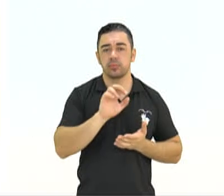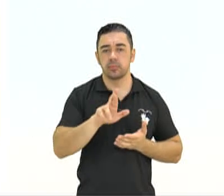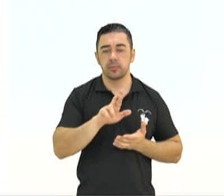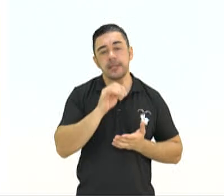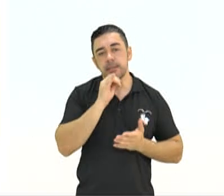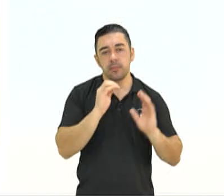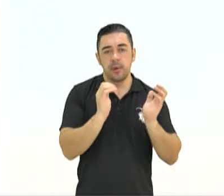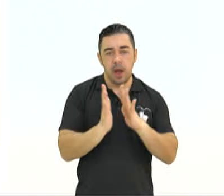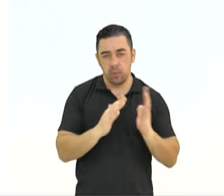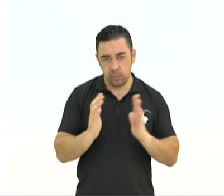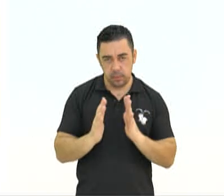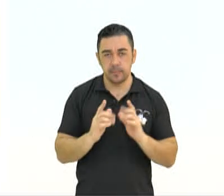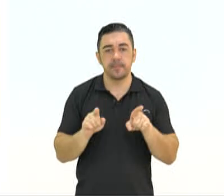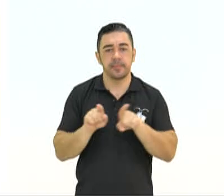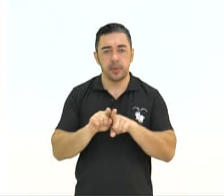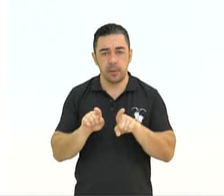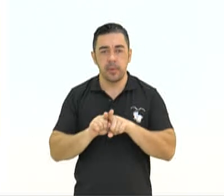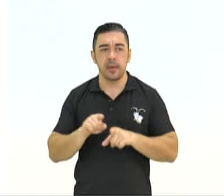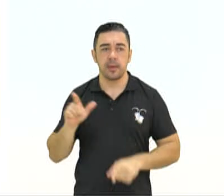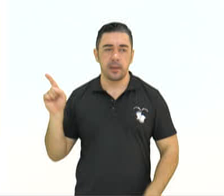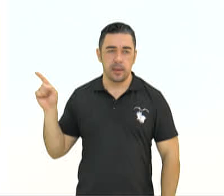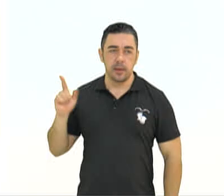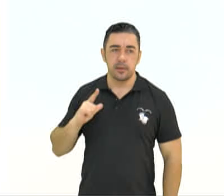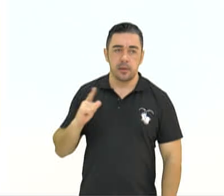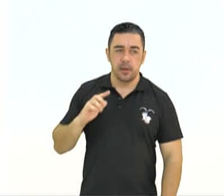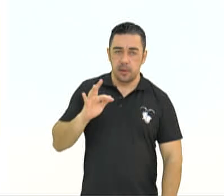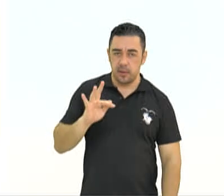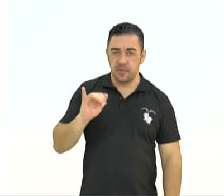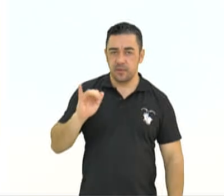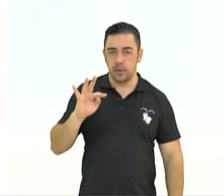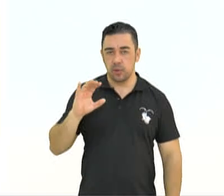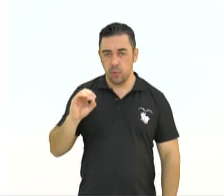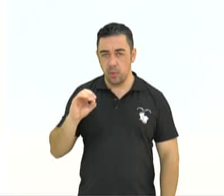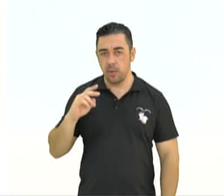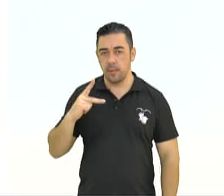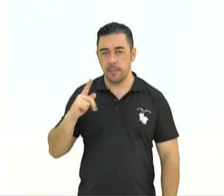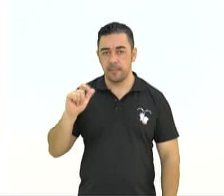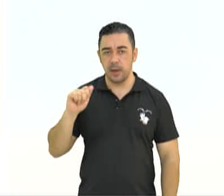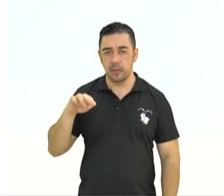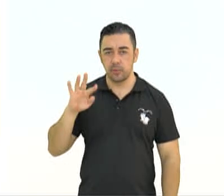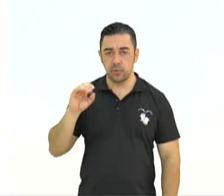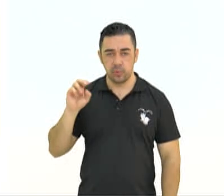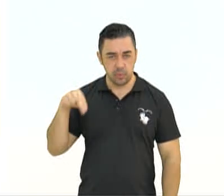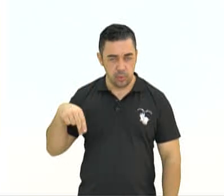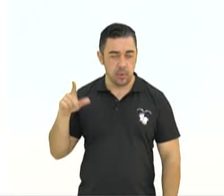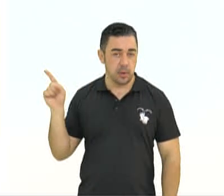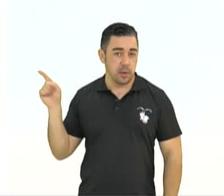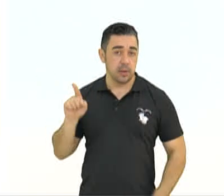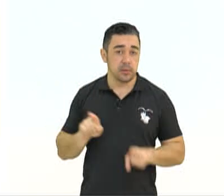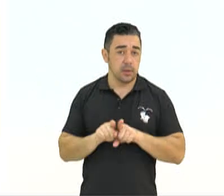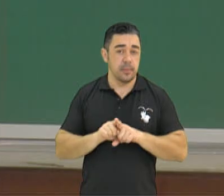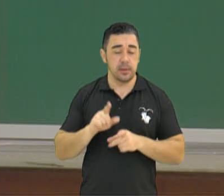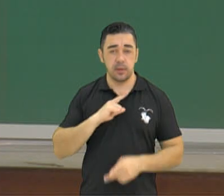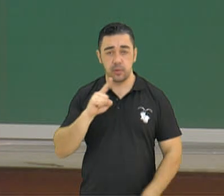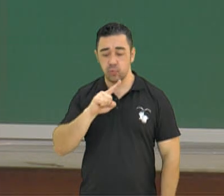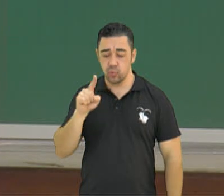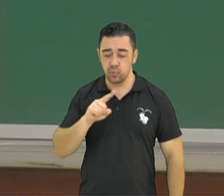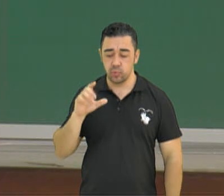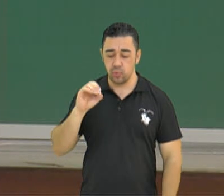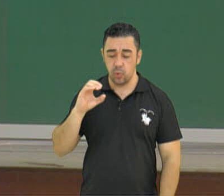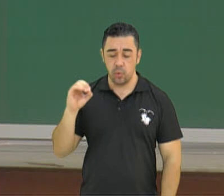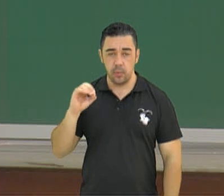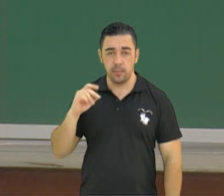E fazem parte também, além do fitoplâncton, que são essas algas microscópicas que fazem a fotossíntese, o zooplâncton, que né,